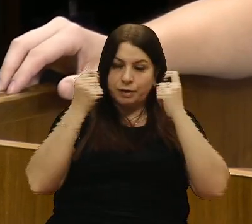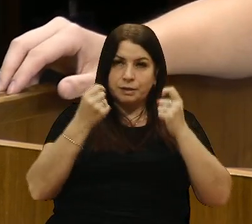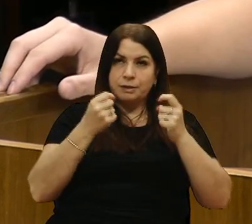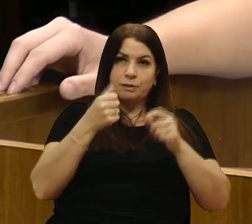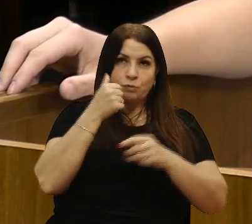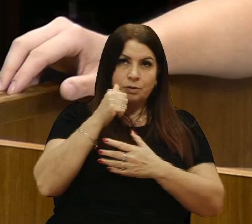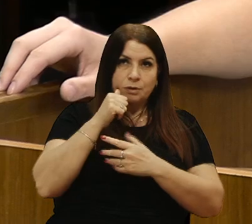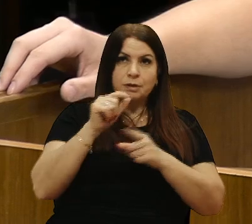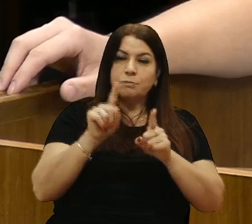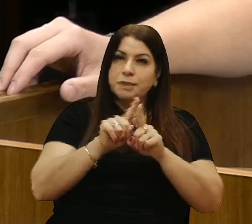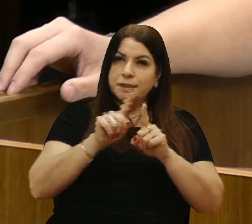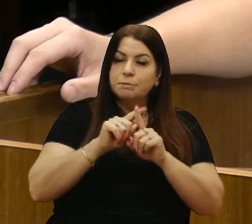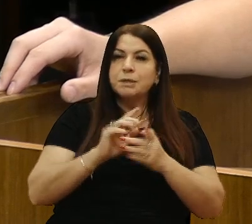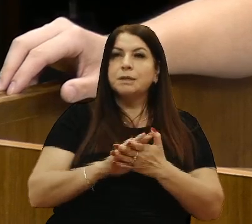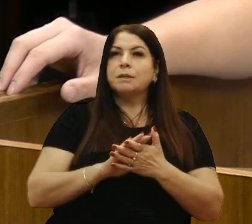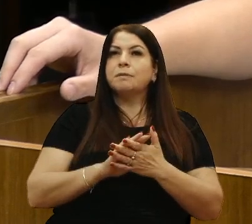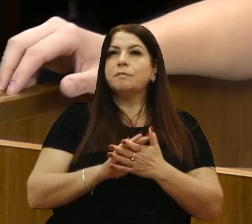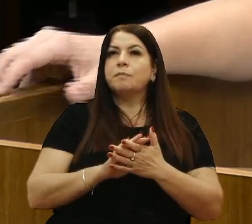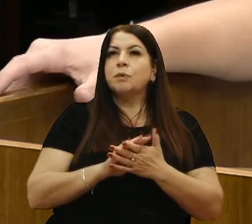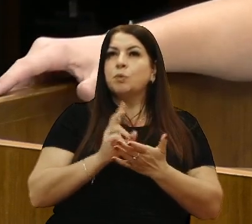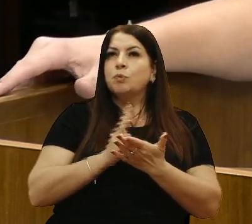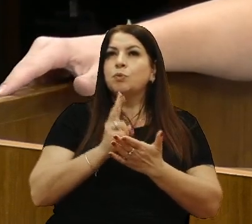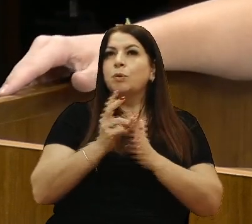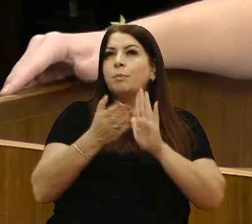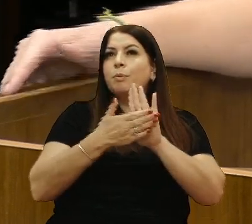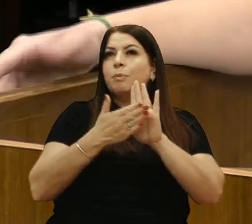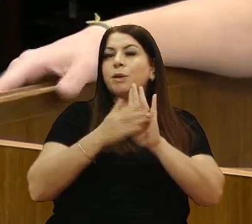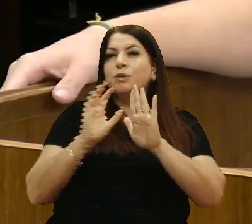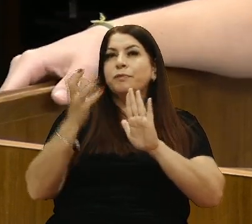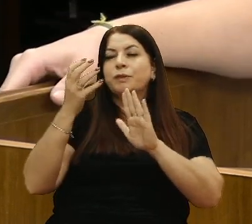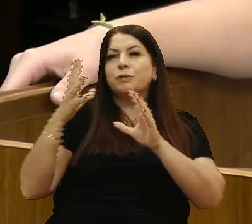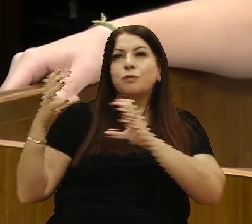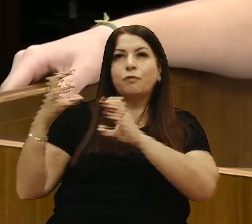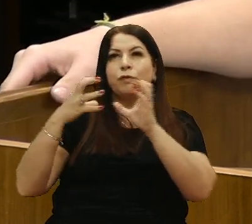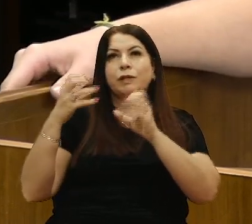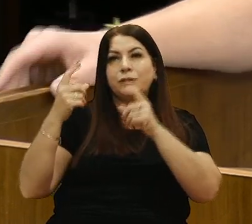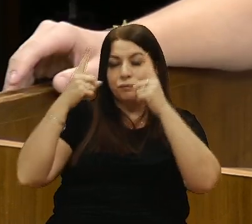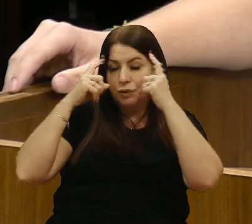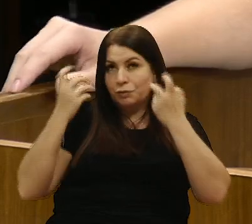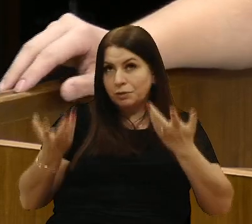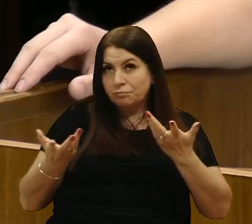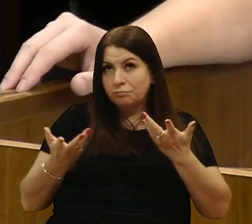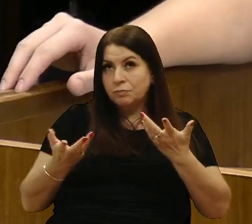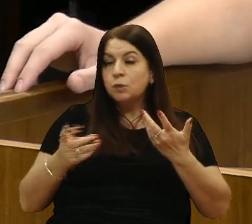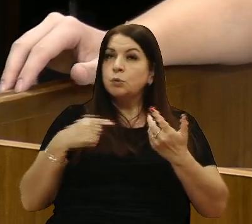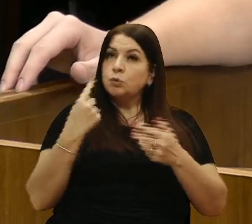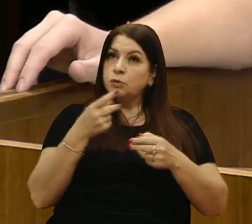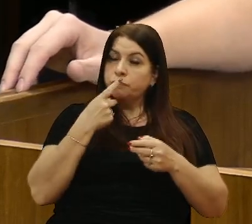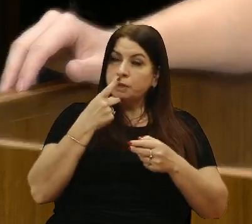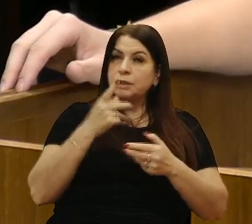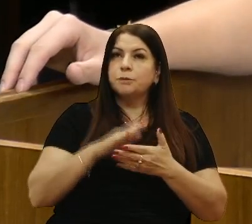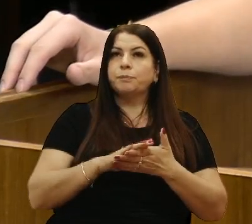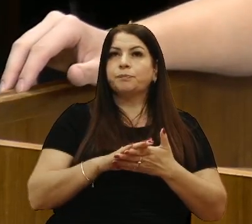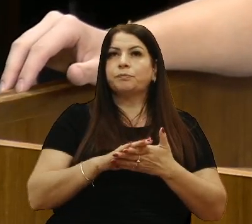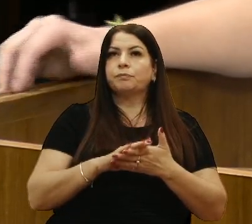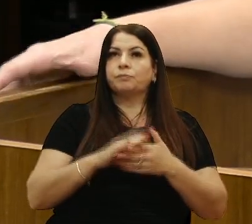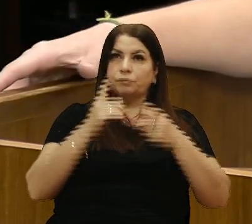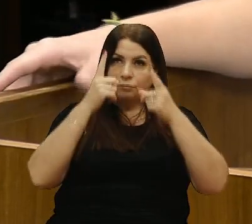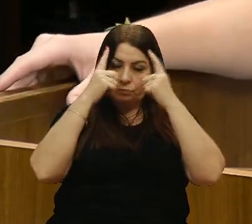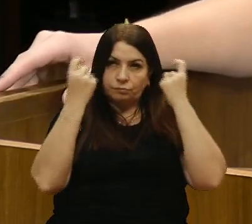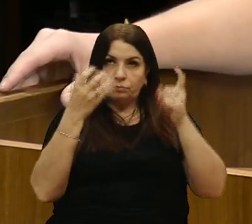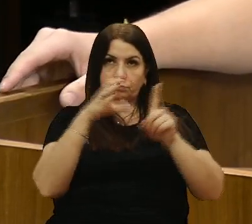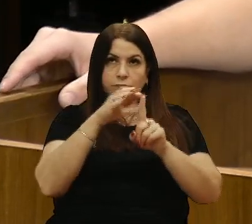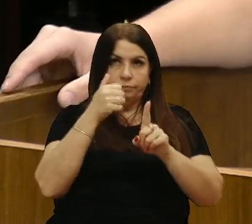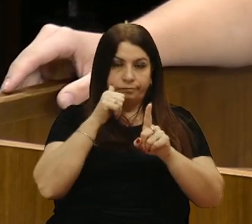mulheres, mas que ainda propõe resolver os seus conflitos com violência. Mas quando nós falamos da violência contra